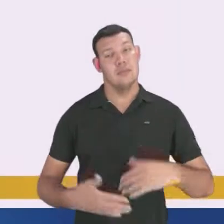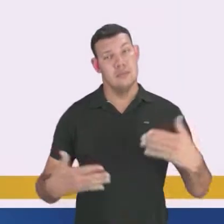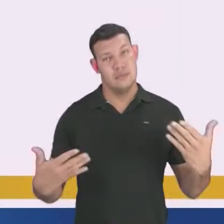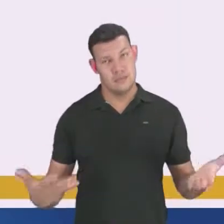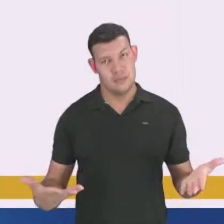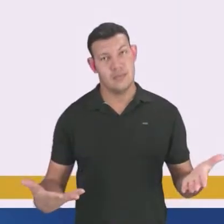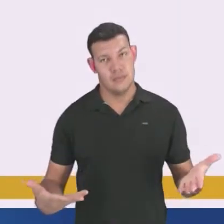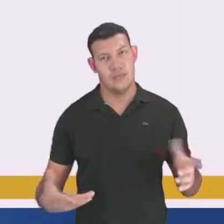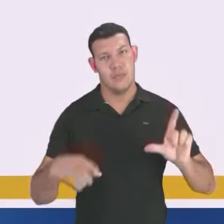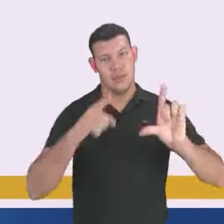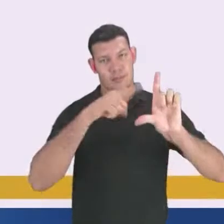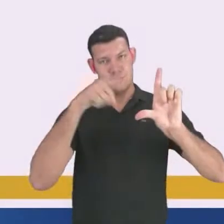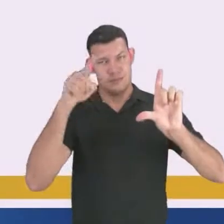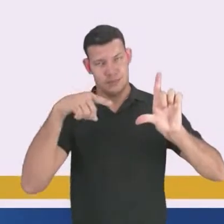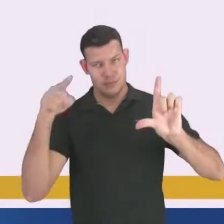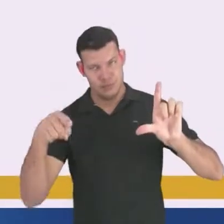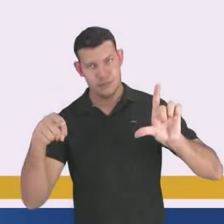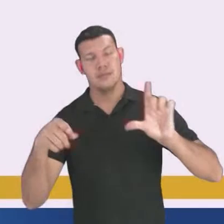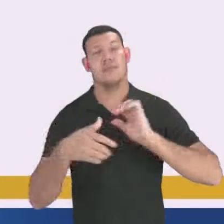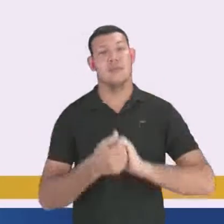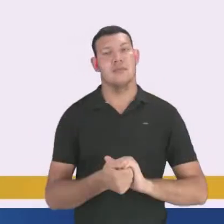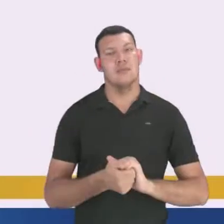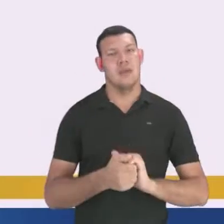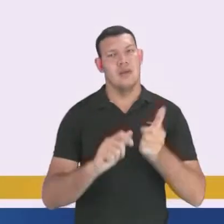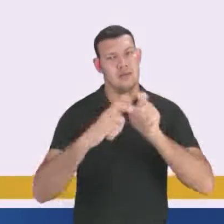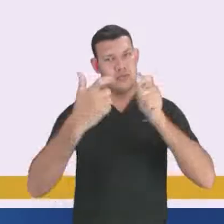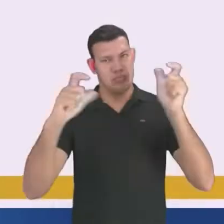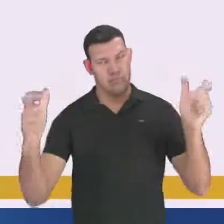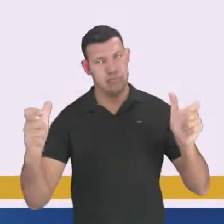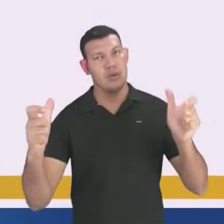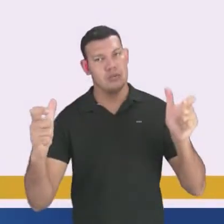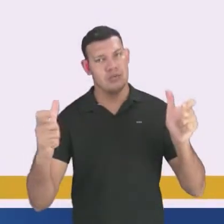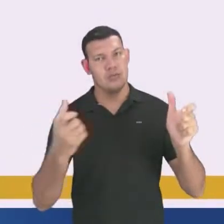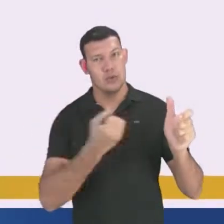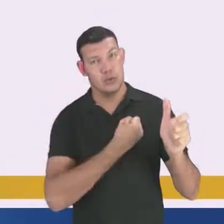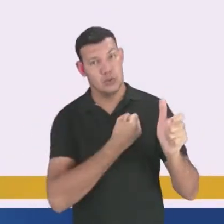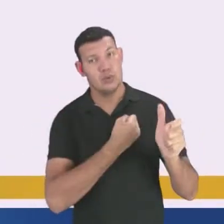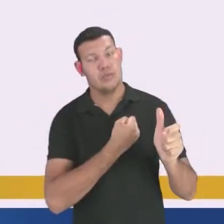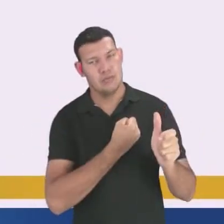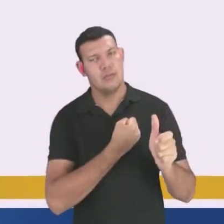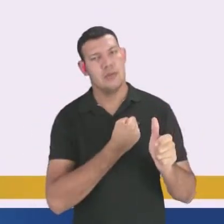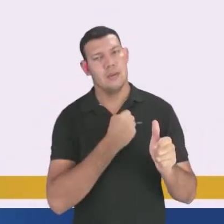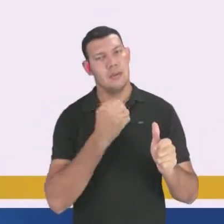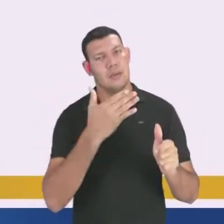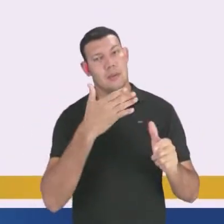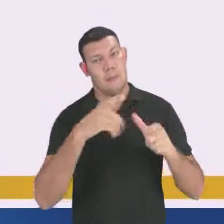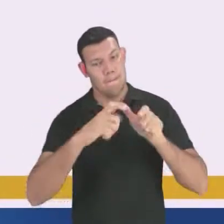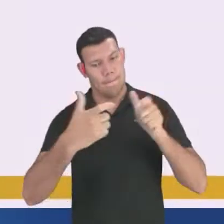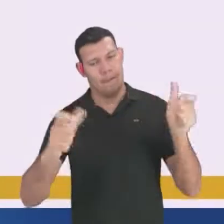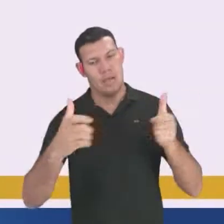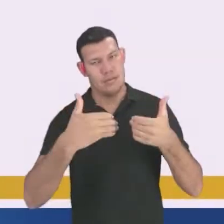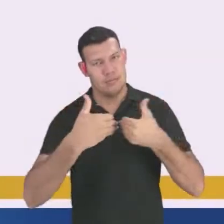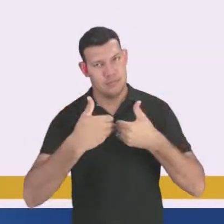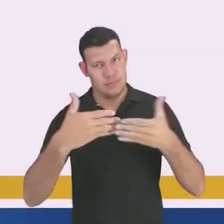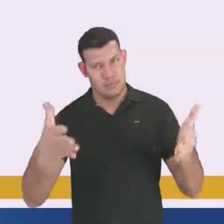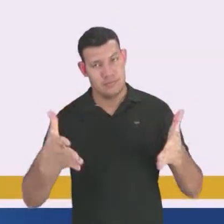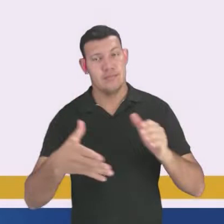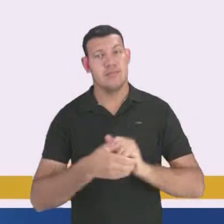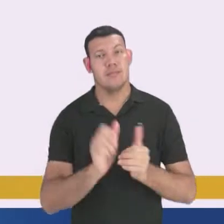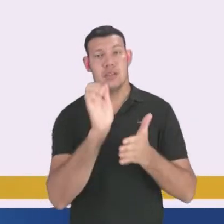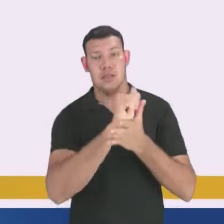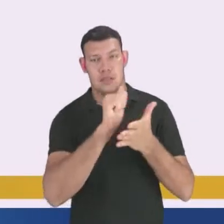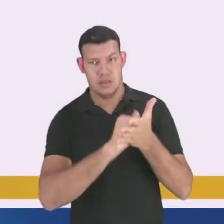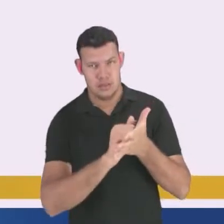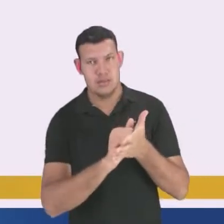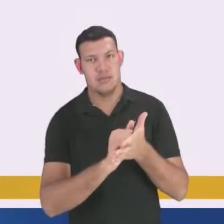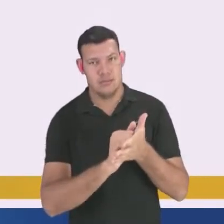Então, em todo gráfico de setores, quanto maior for o valor numérico associado a um dado, maior será a sua abertura, né? Quando esses dados